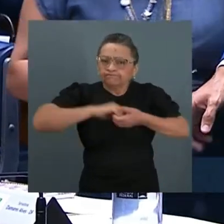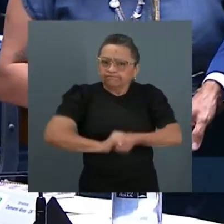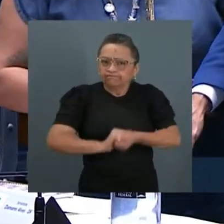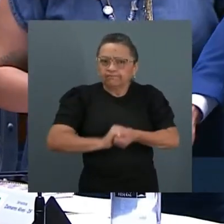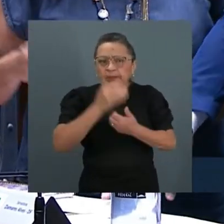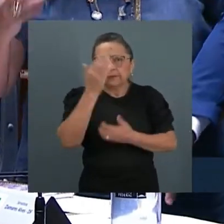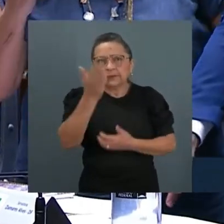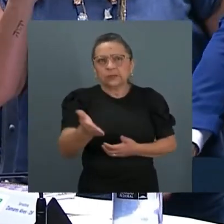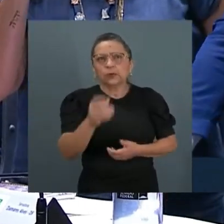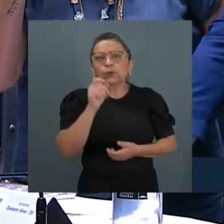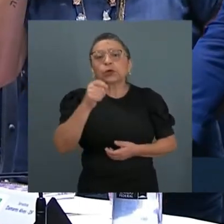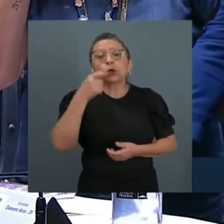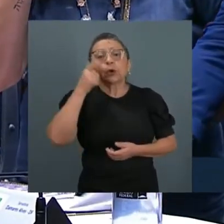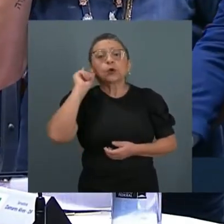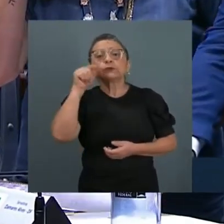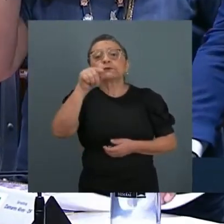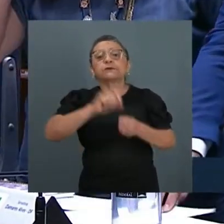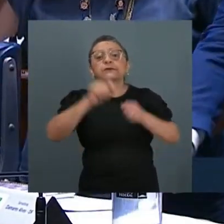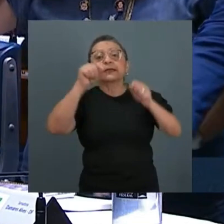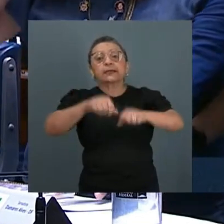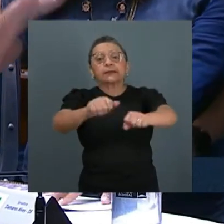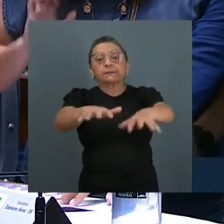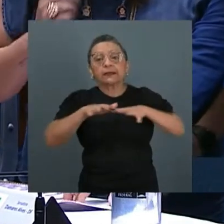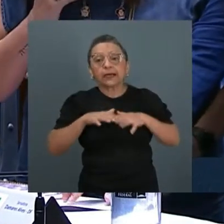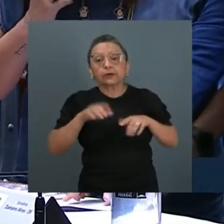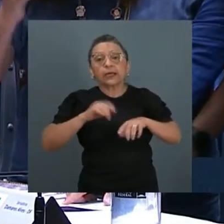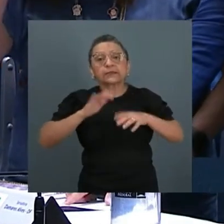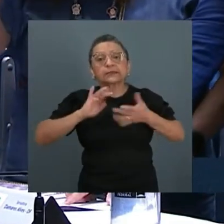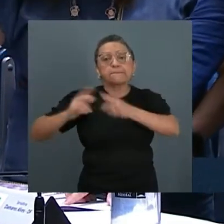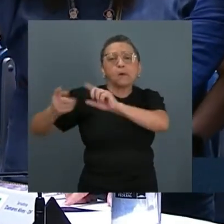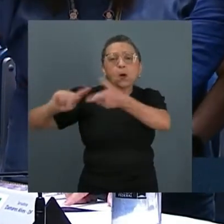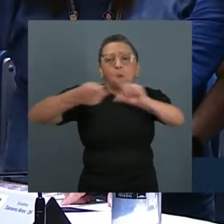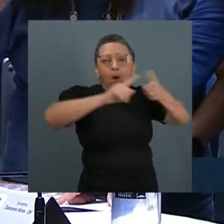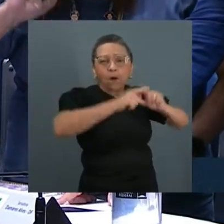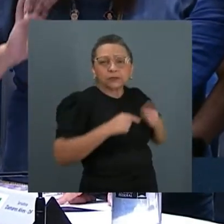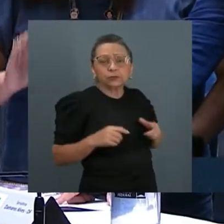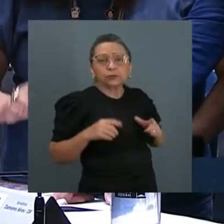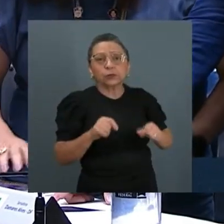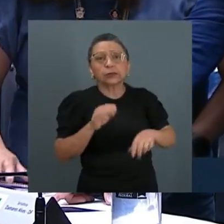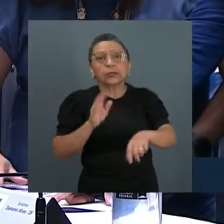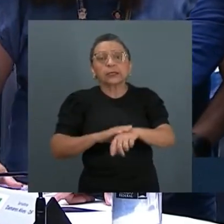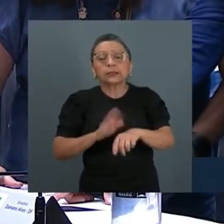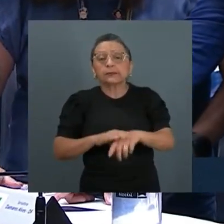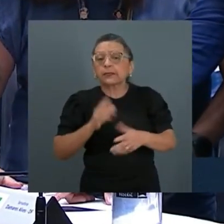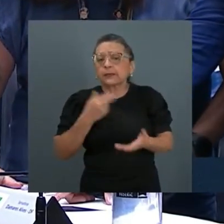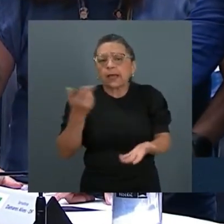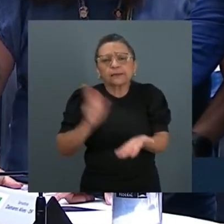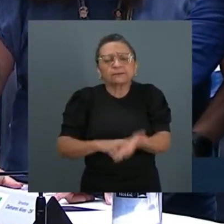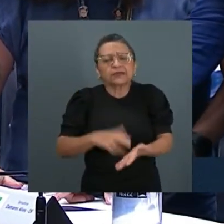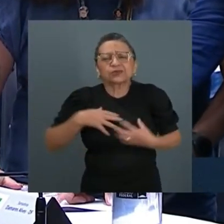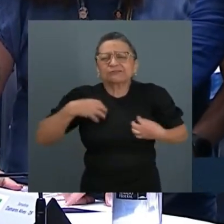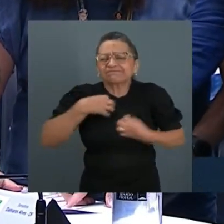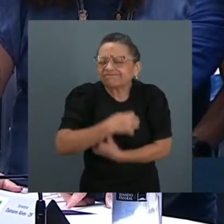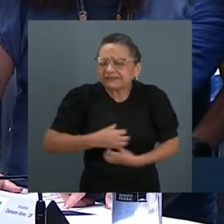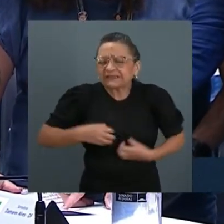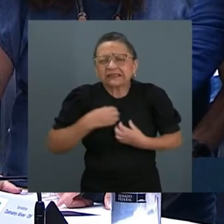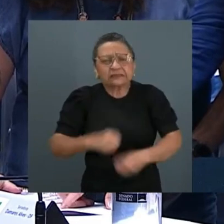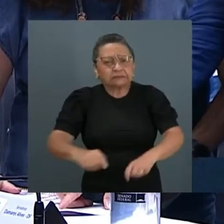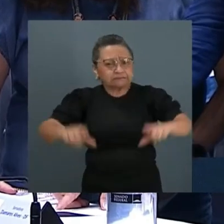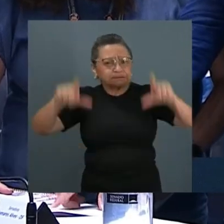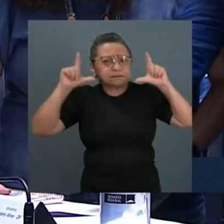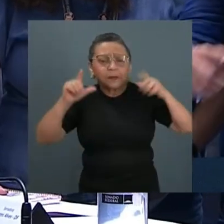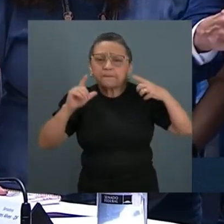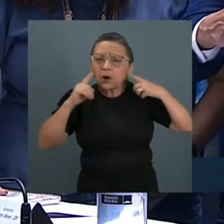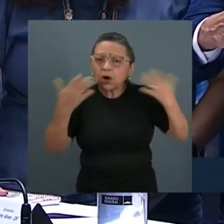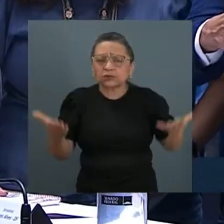O que o senhor fez aqui ontem no plenário, nessa mobilização toda, e a sua angústia, a sua dor era tão grande que estava estampada no